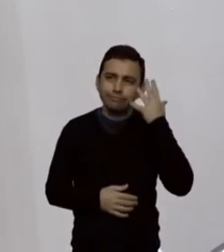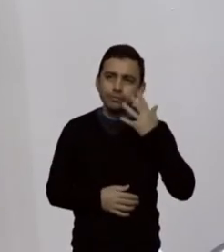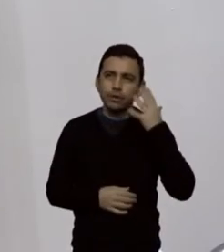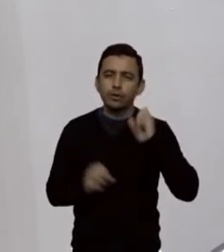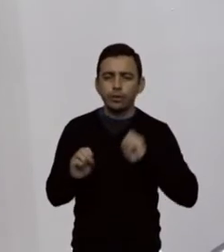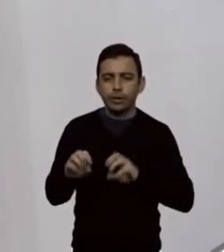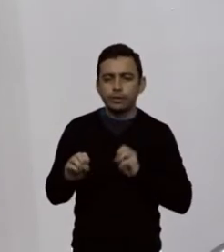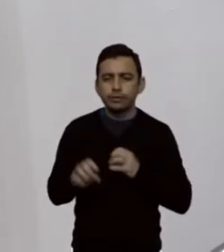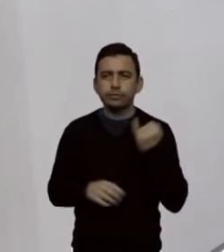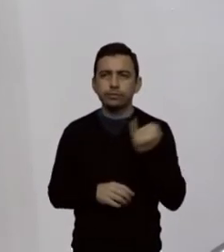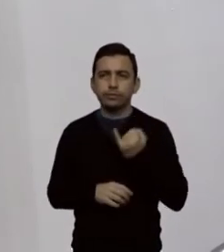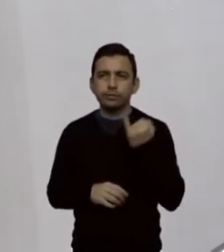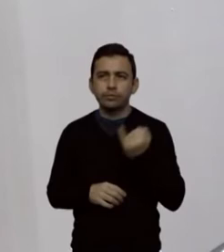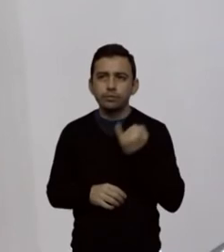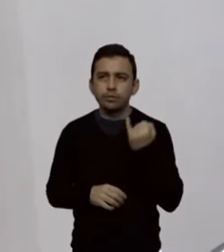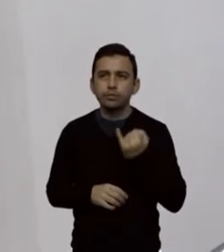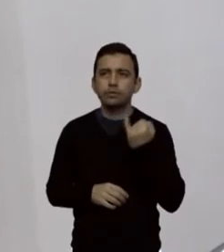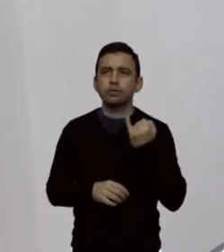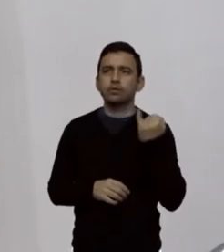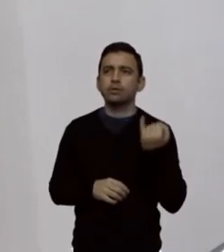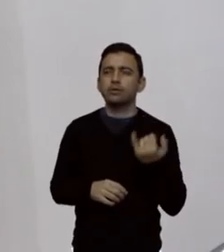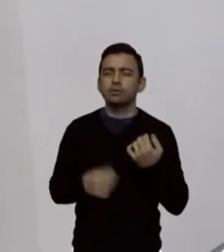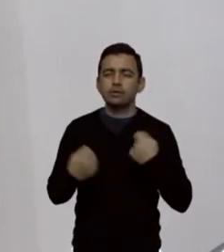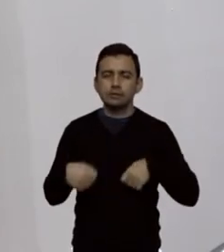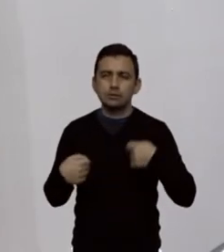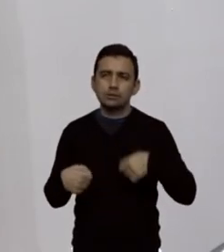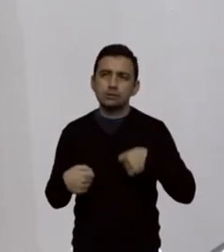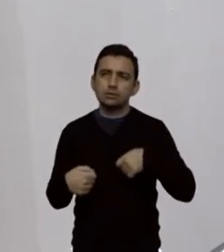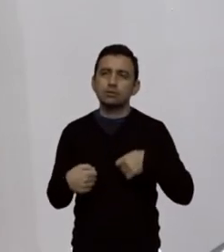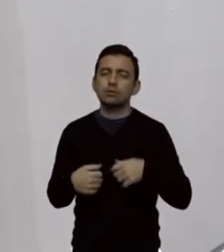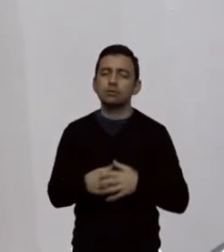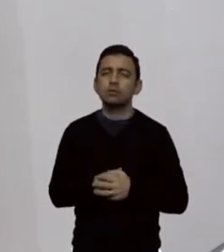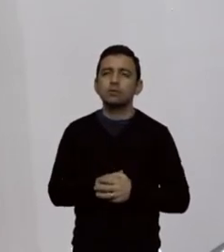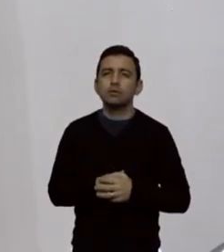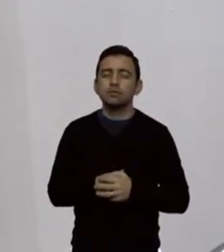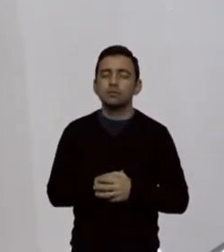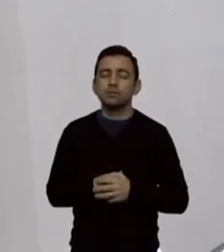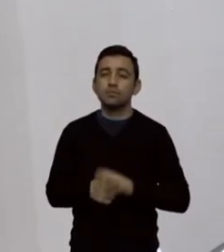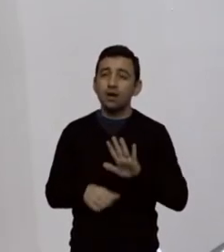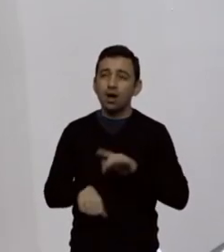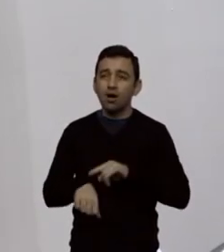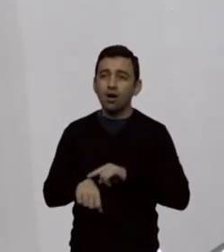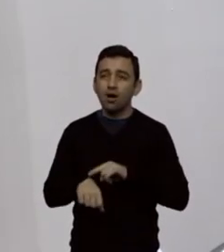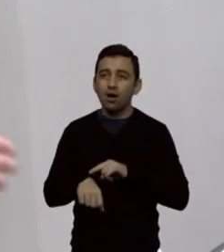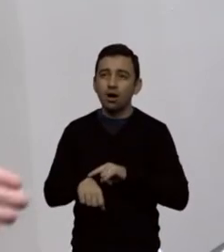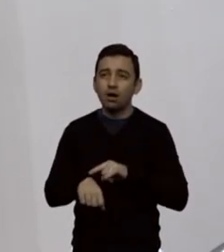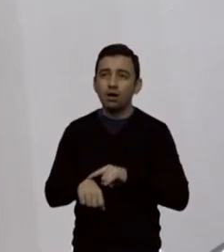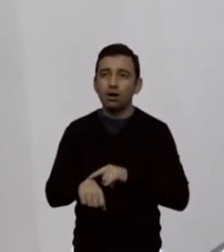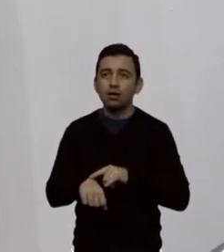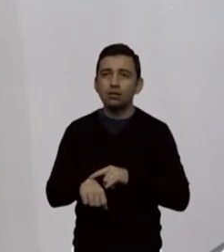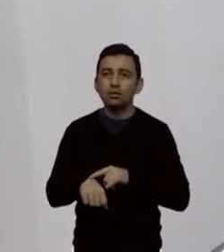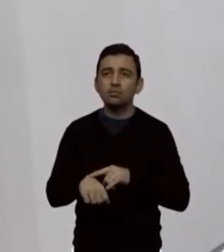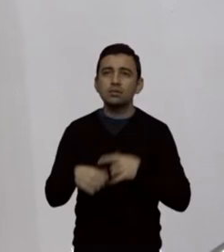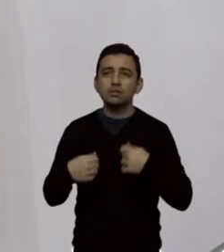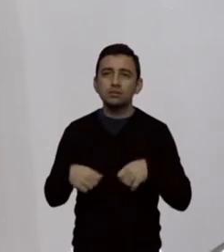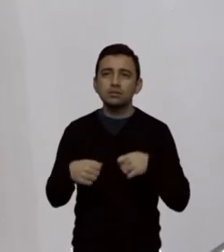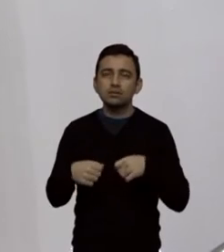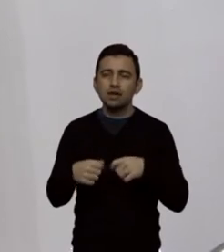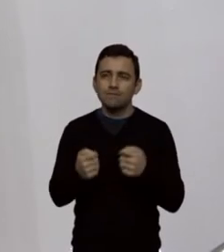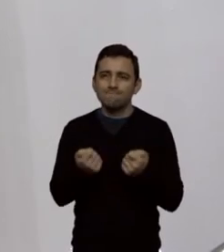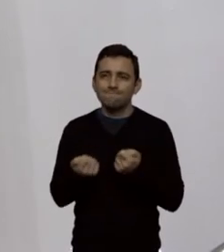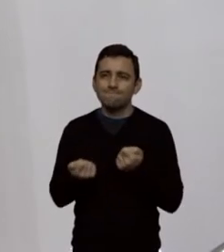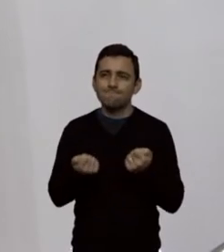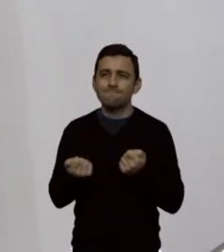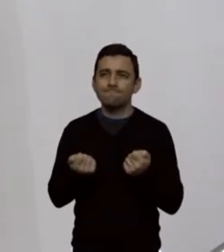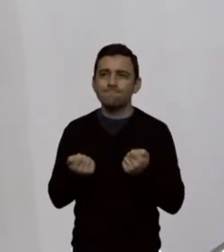educação a importante de que educação é prioritária mas quando precisa fazer esses contingenciamento